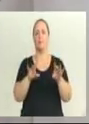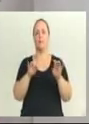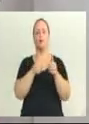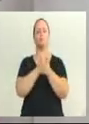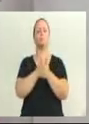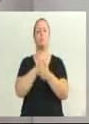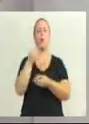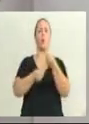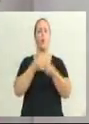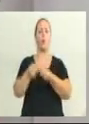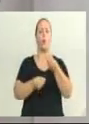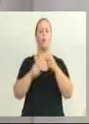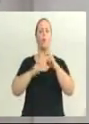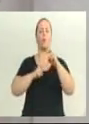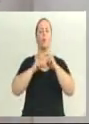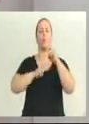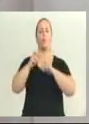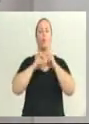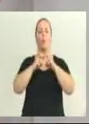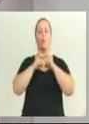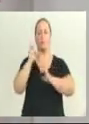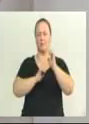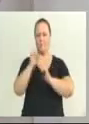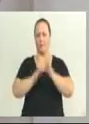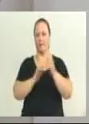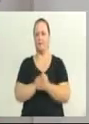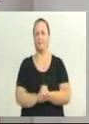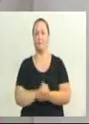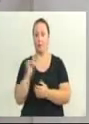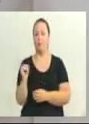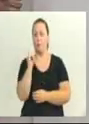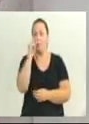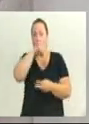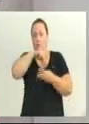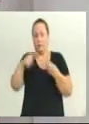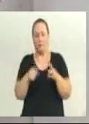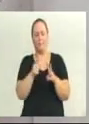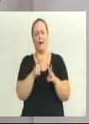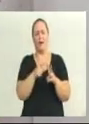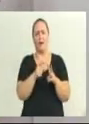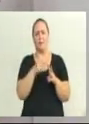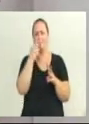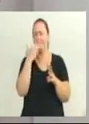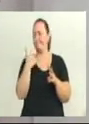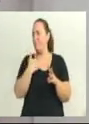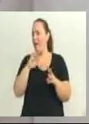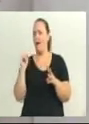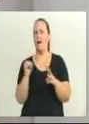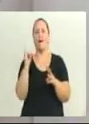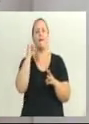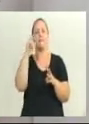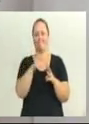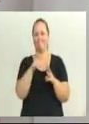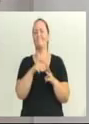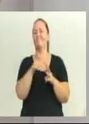acompanhamento da Piracicabana. Dois assuntos importantes da cidade, mas esse primeiro aqui, ouso dizer que é ainda mais importante.